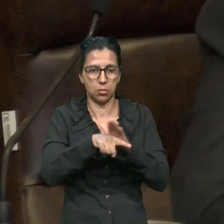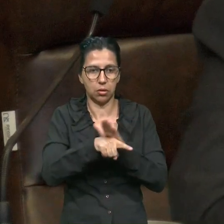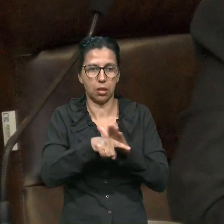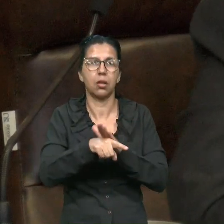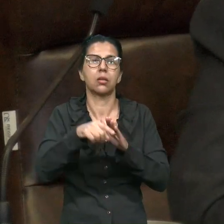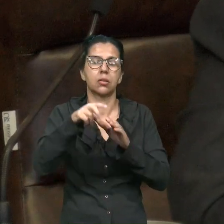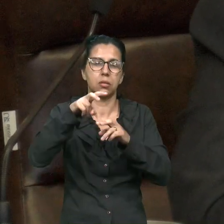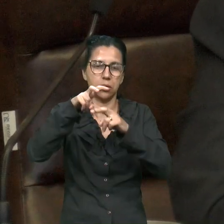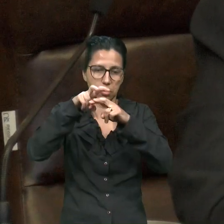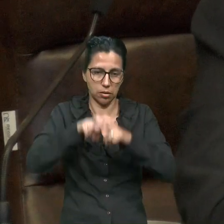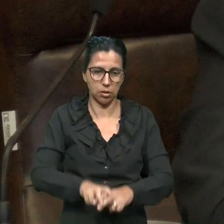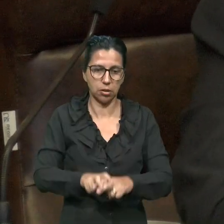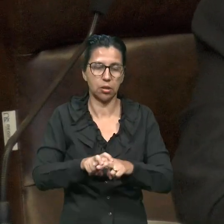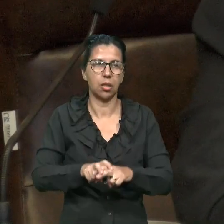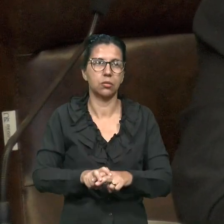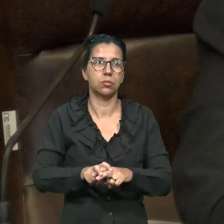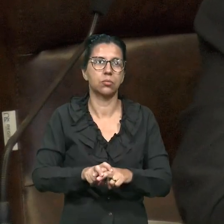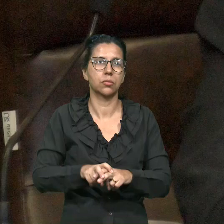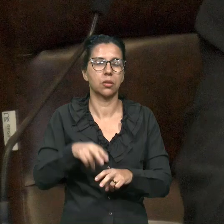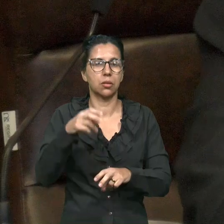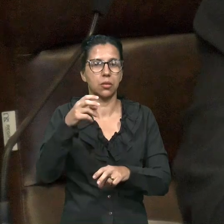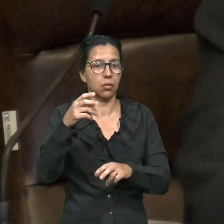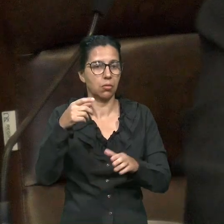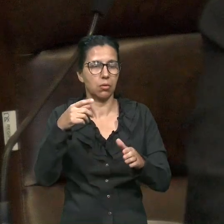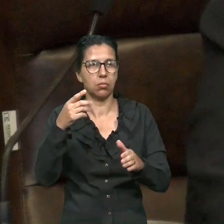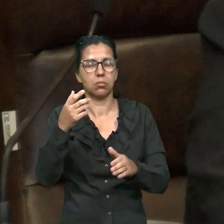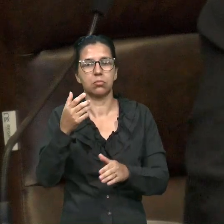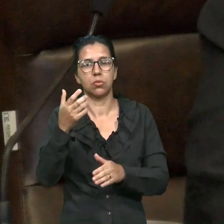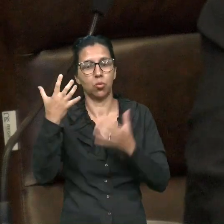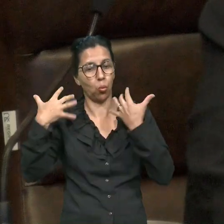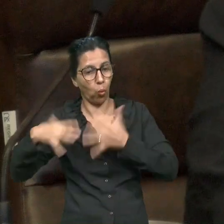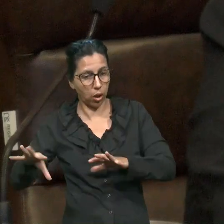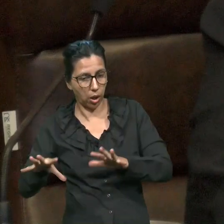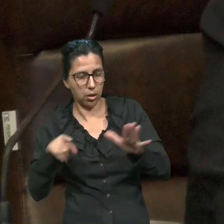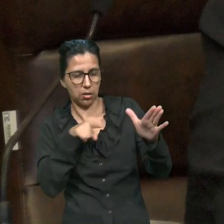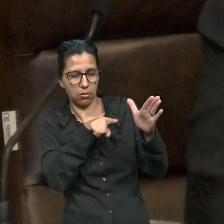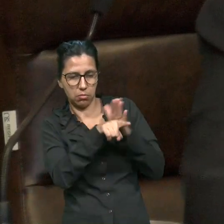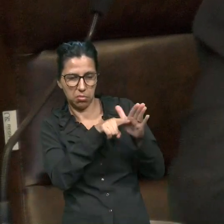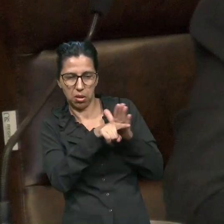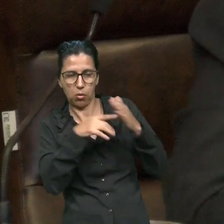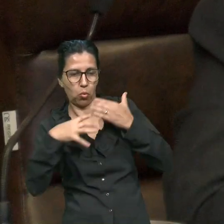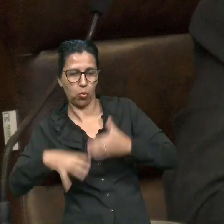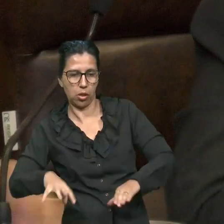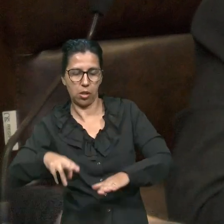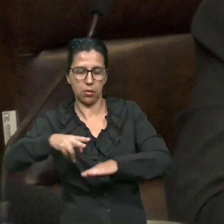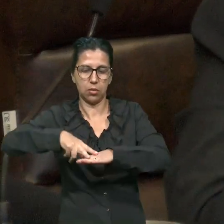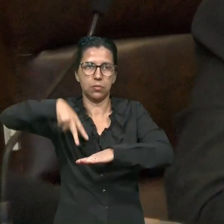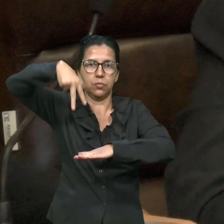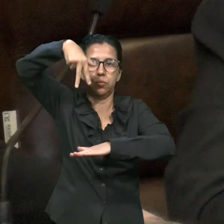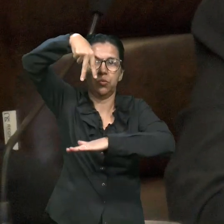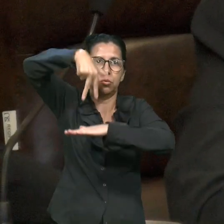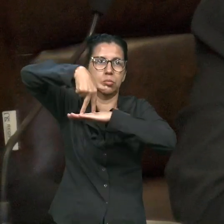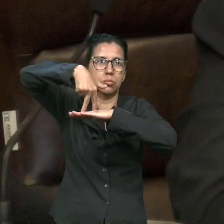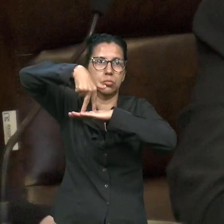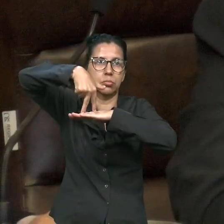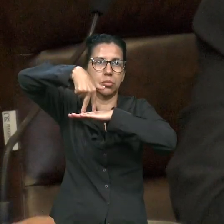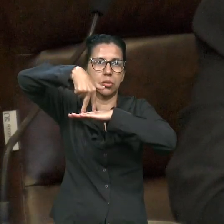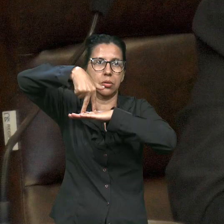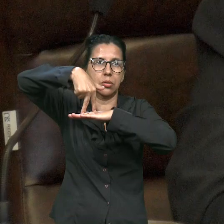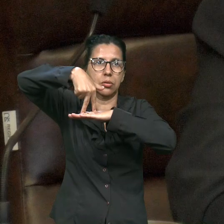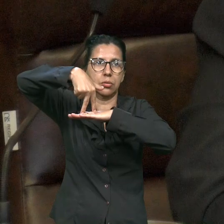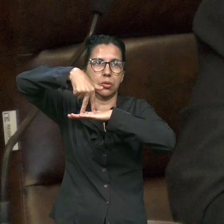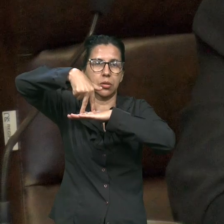sentados. Os que quiserem votar pela não abertura deverão levantar-se. Está